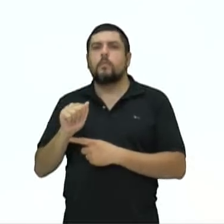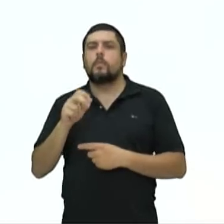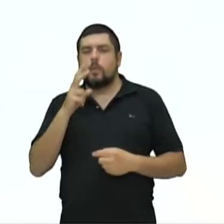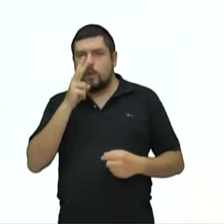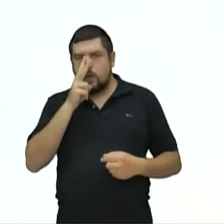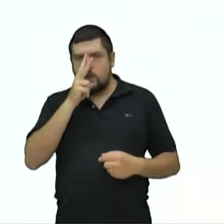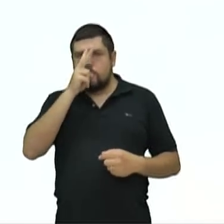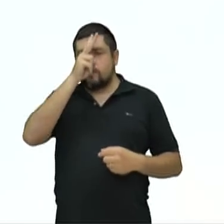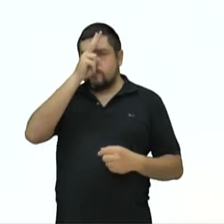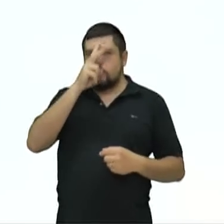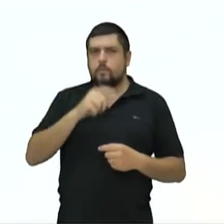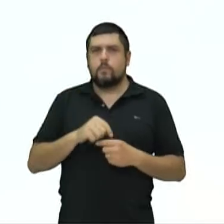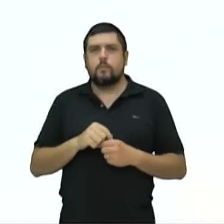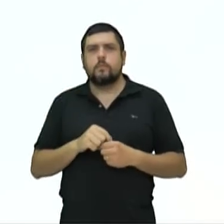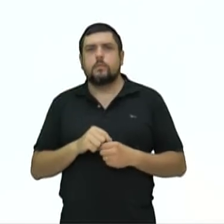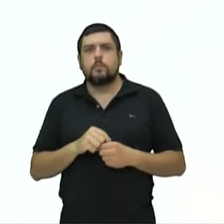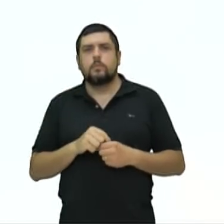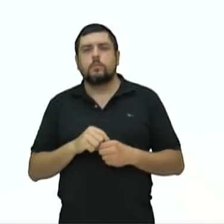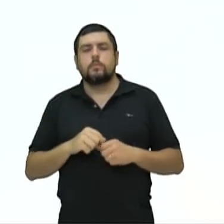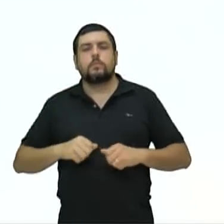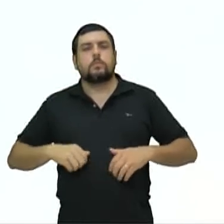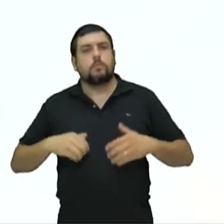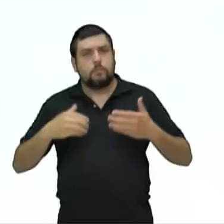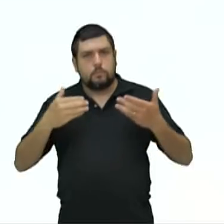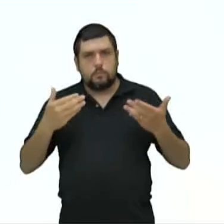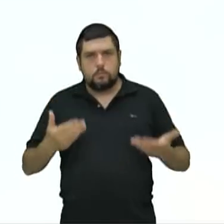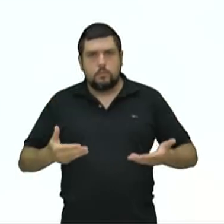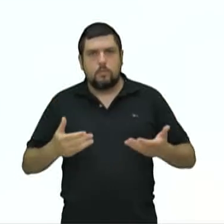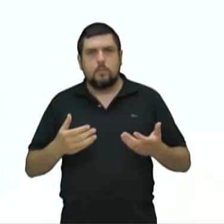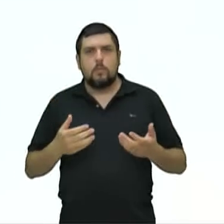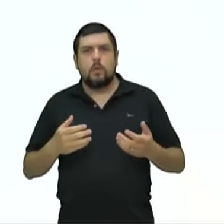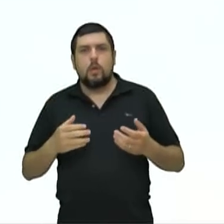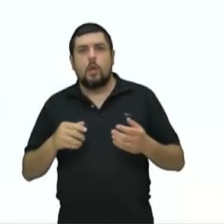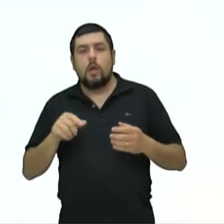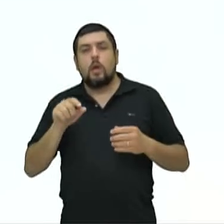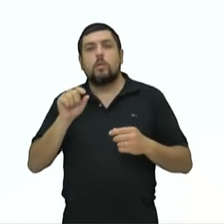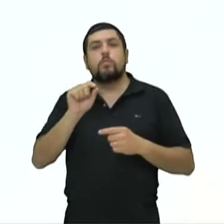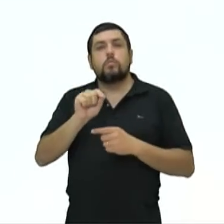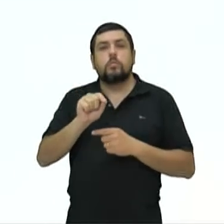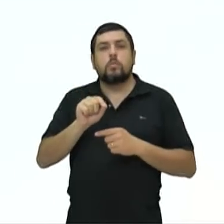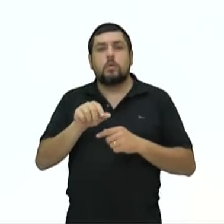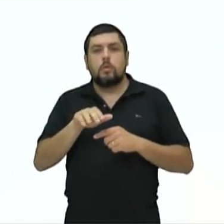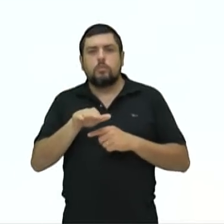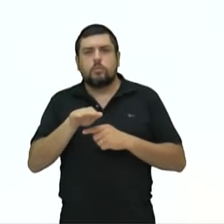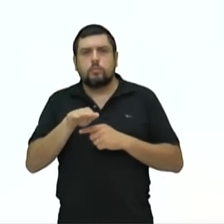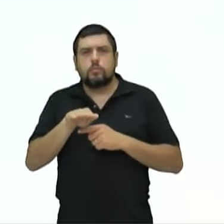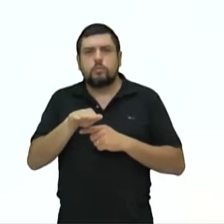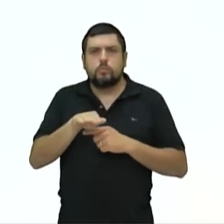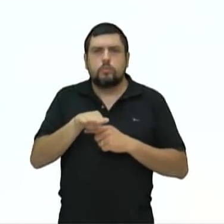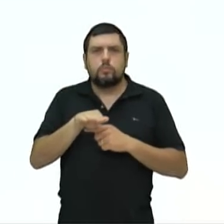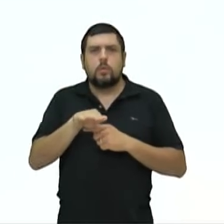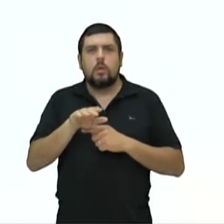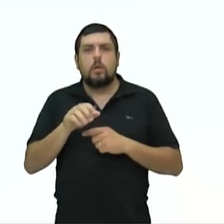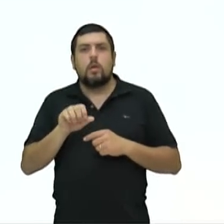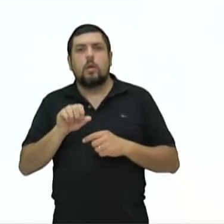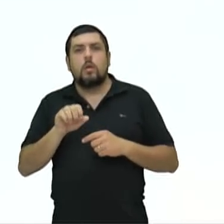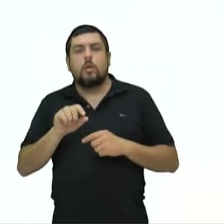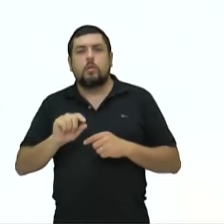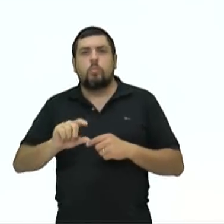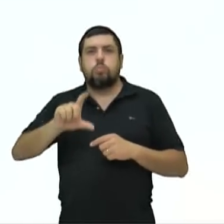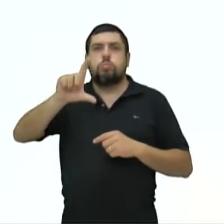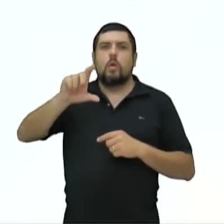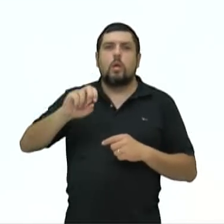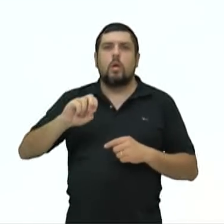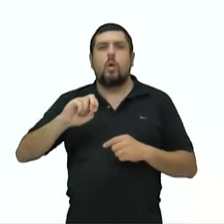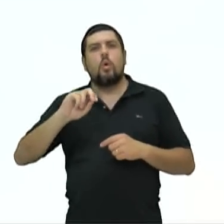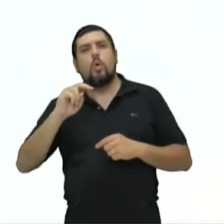seguinte, a força resultante causada pela causa a variação da quantidade de movimento. Ou seja, variação da quantidade de movimento,